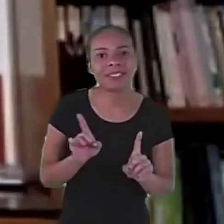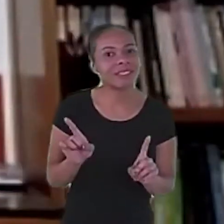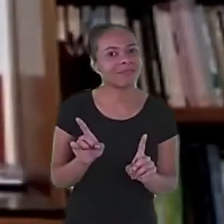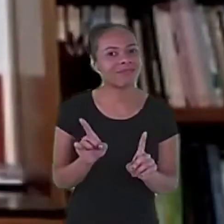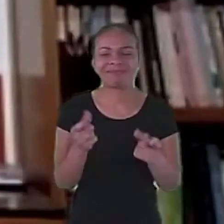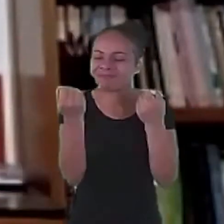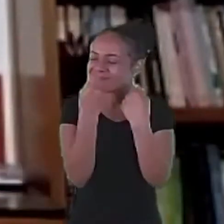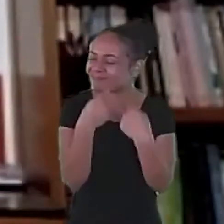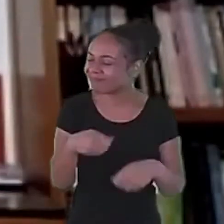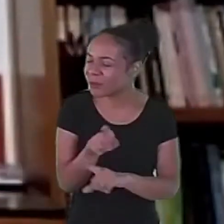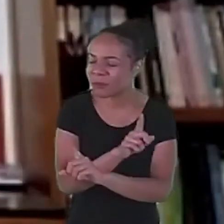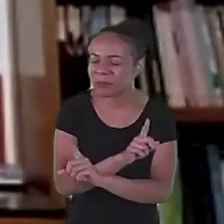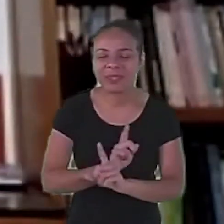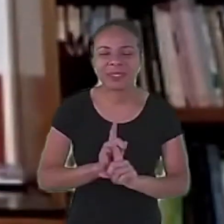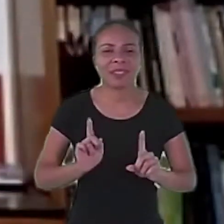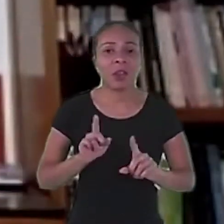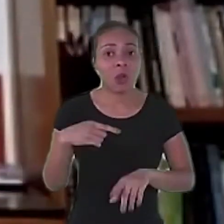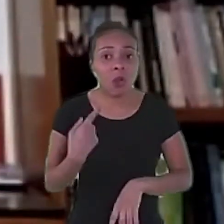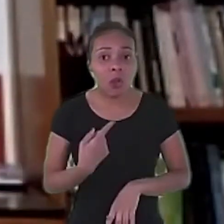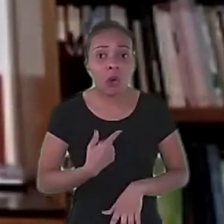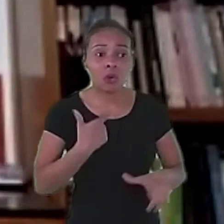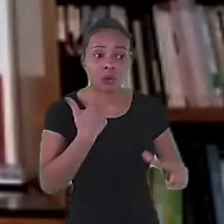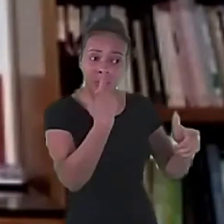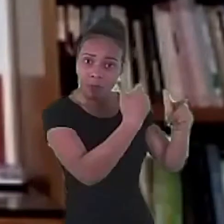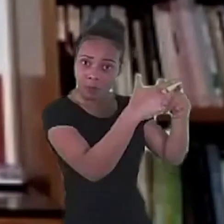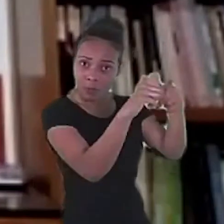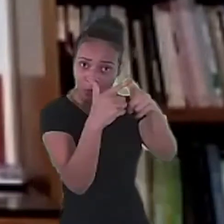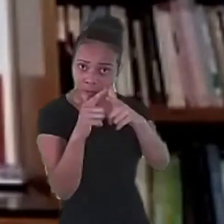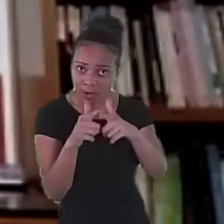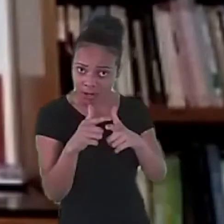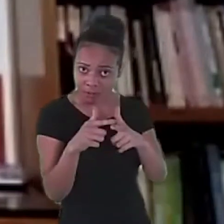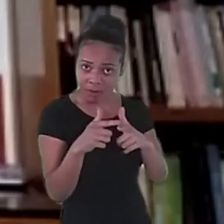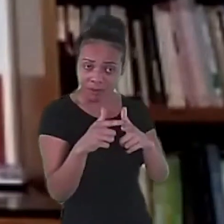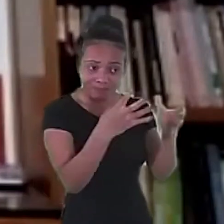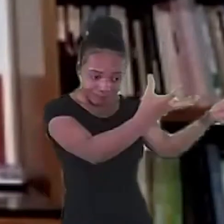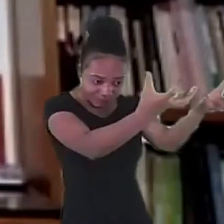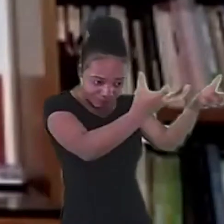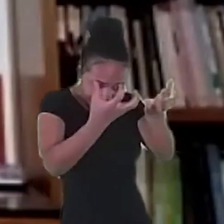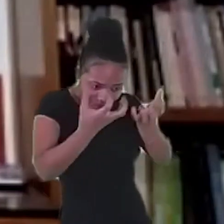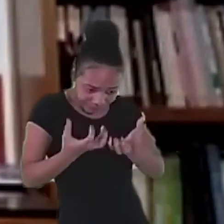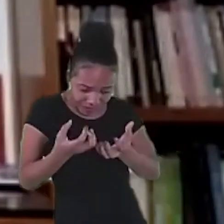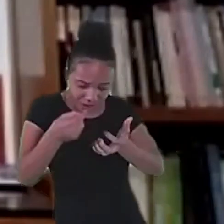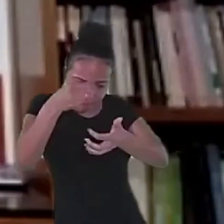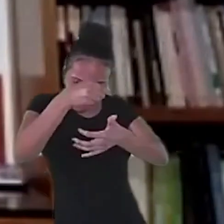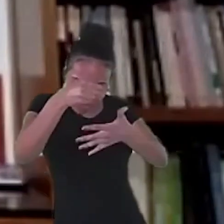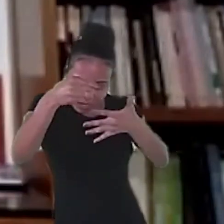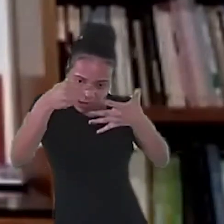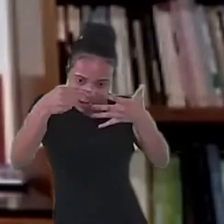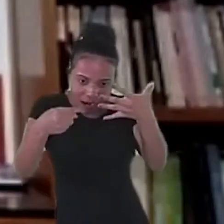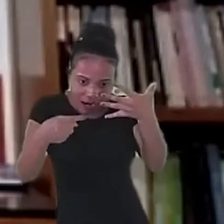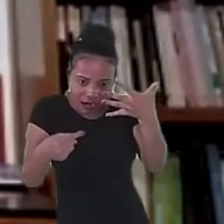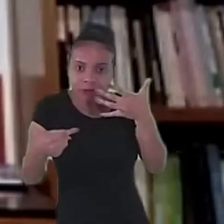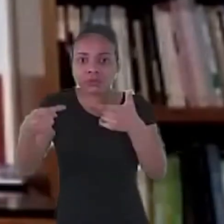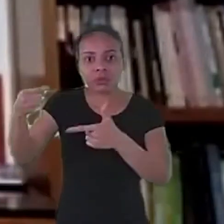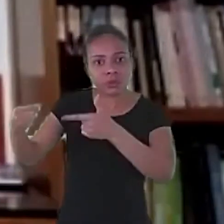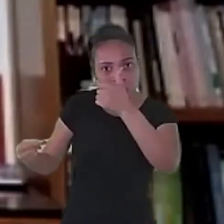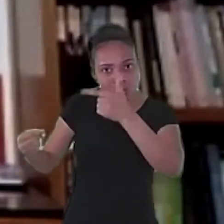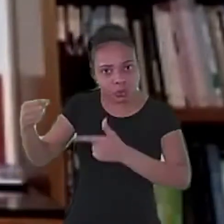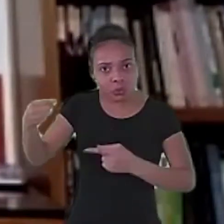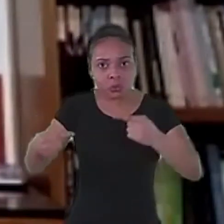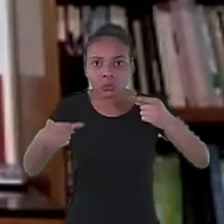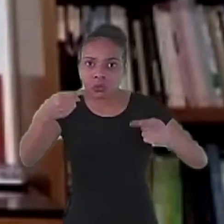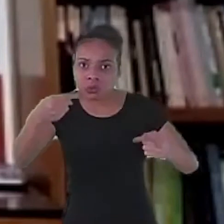de trazer esses problemas para a mesa, discutir com seriedade e traçar planos